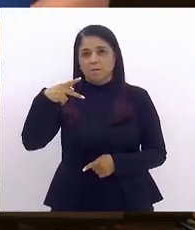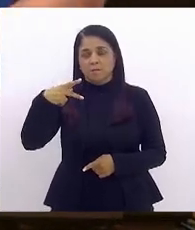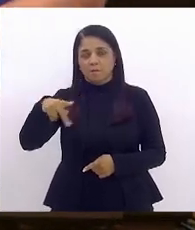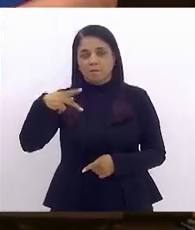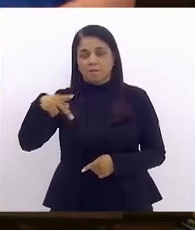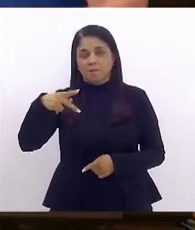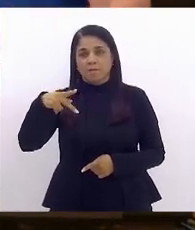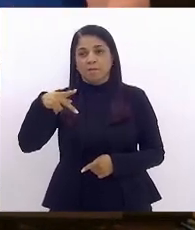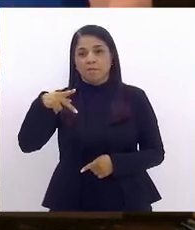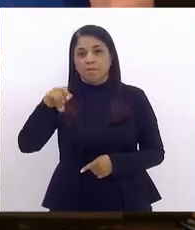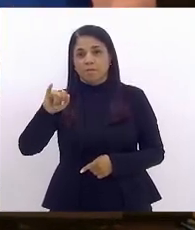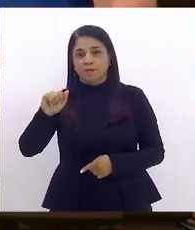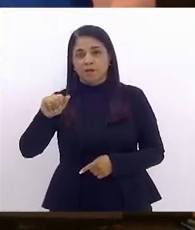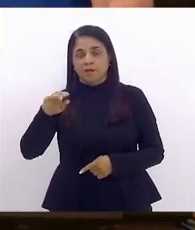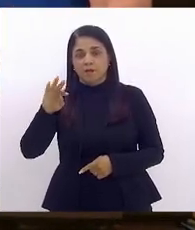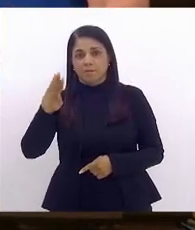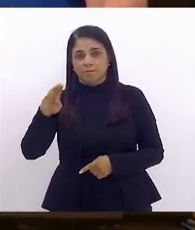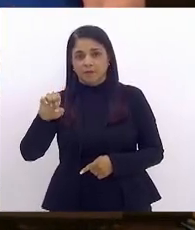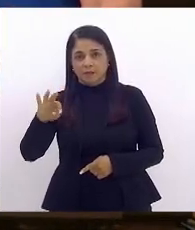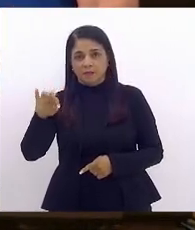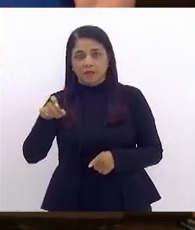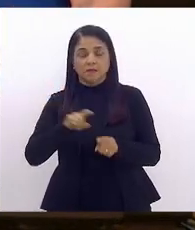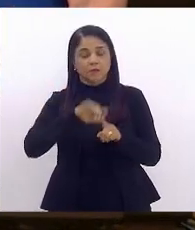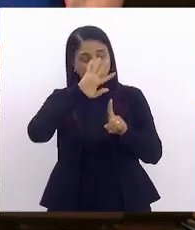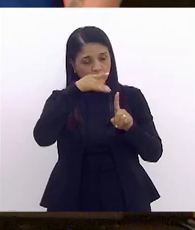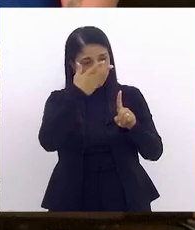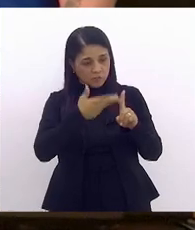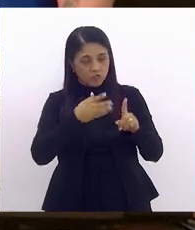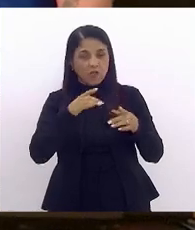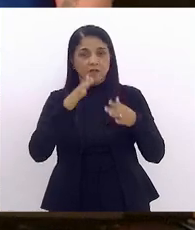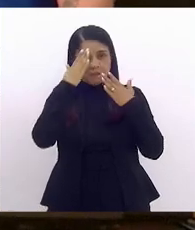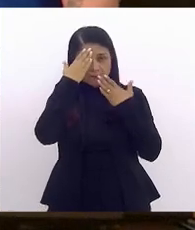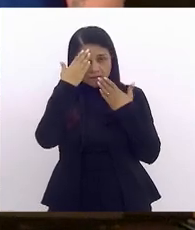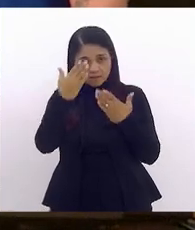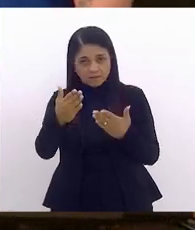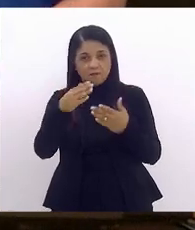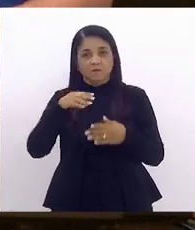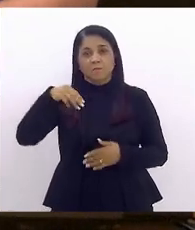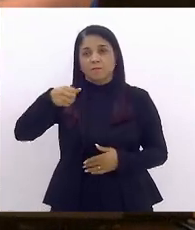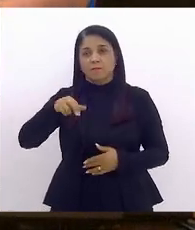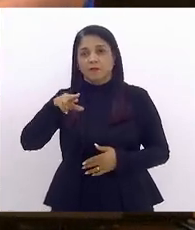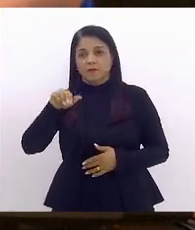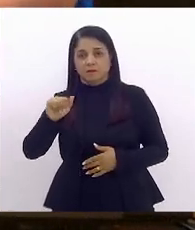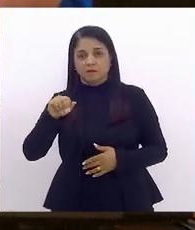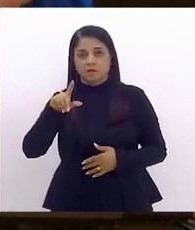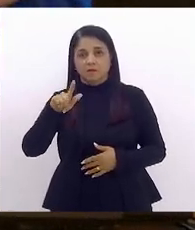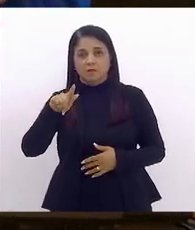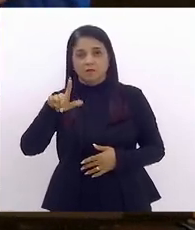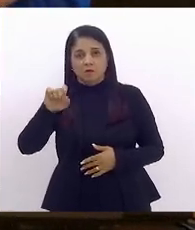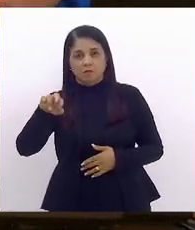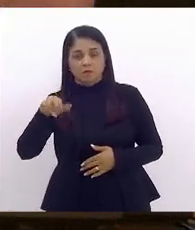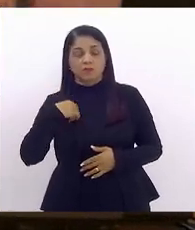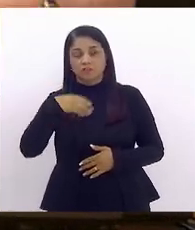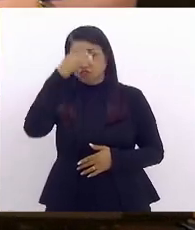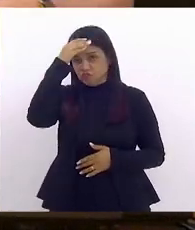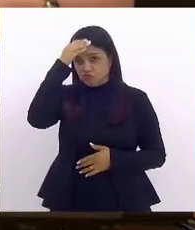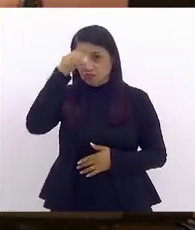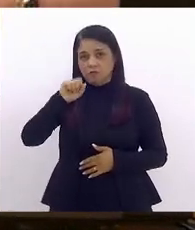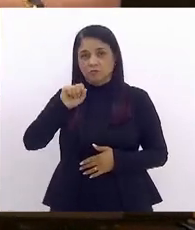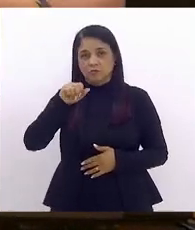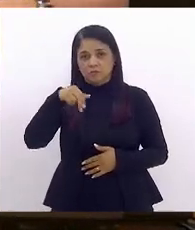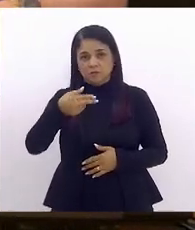Piabetá. Vamos homenagear também, agradecer Maria da Glória Pereira Mendes, é tia do Sandro Avelar, do